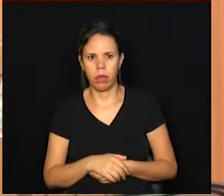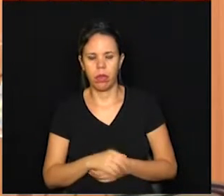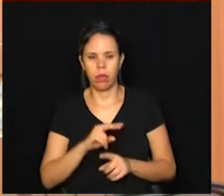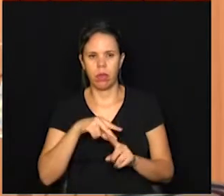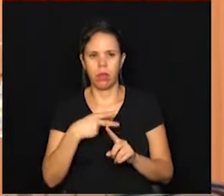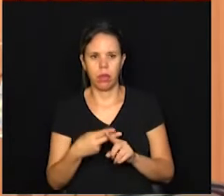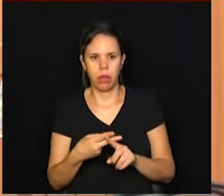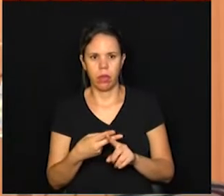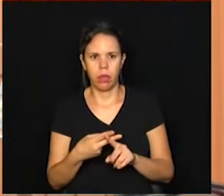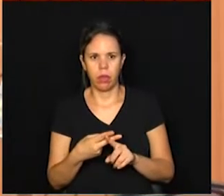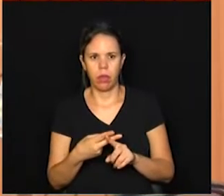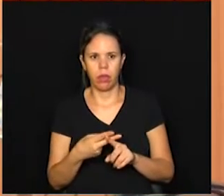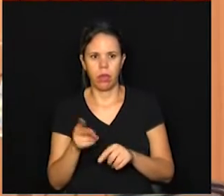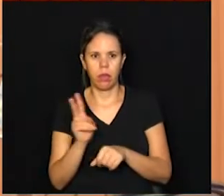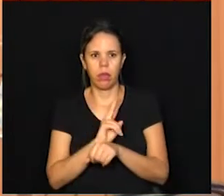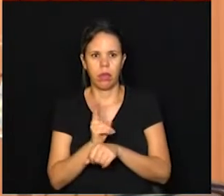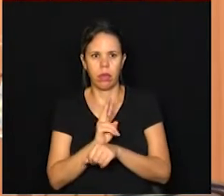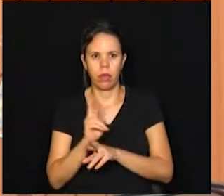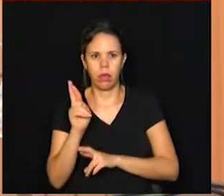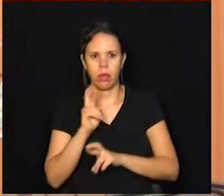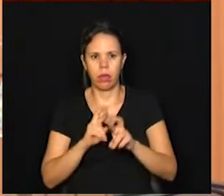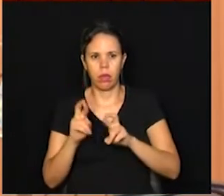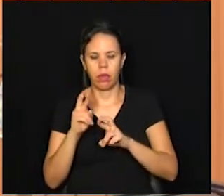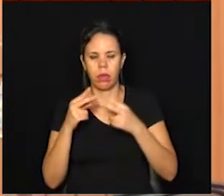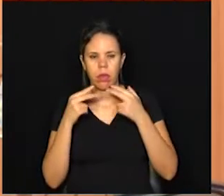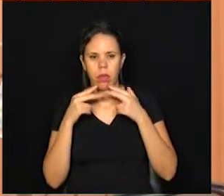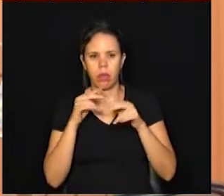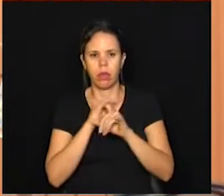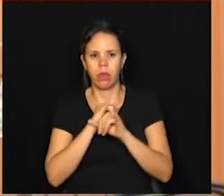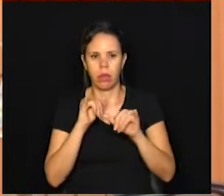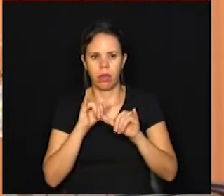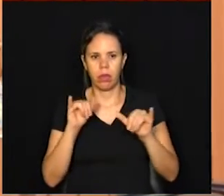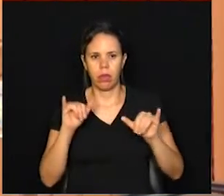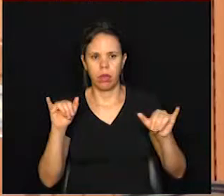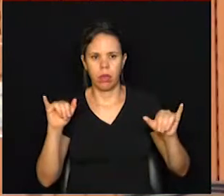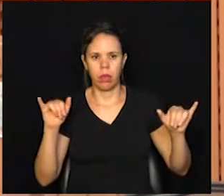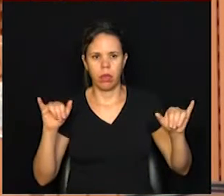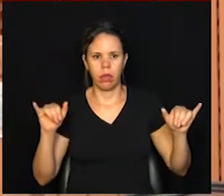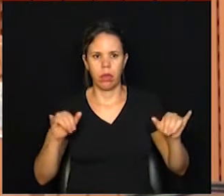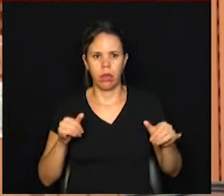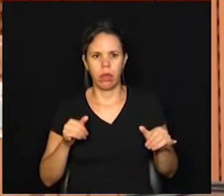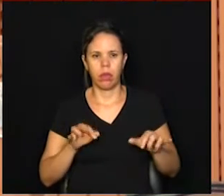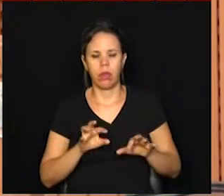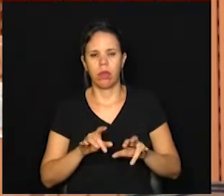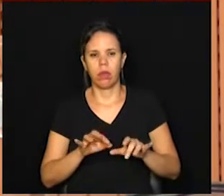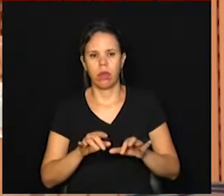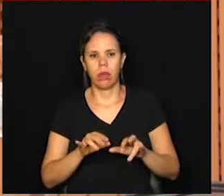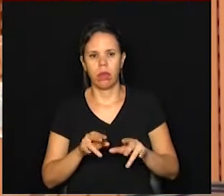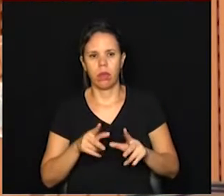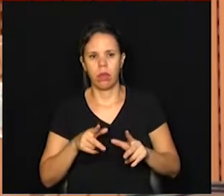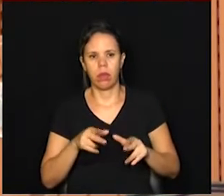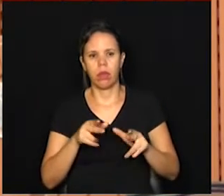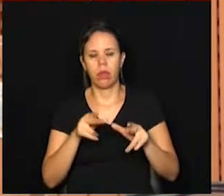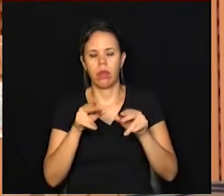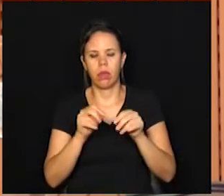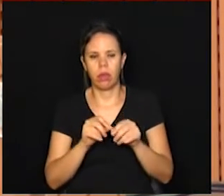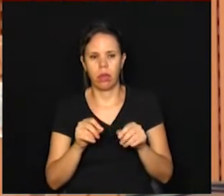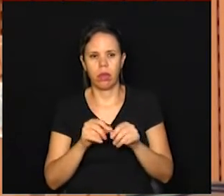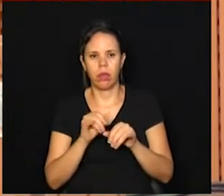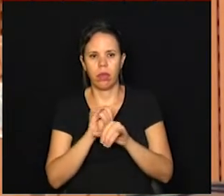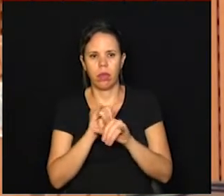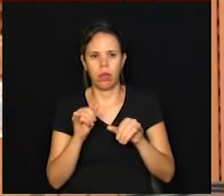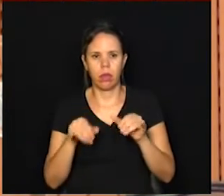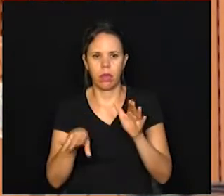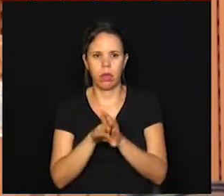redobrar a vigilância, pois as notícias que a redação traz, que as notícias que a